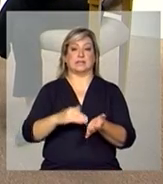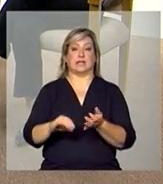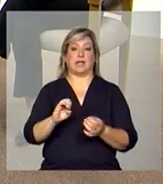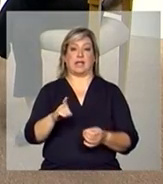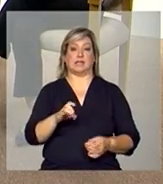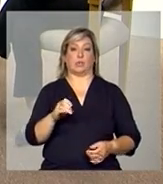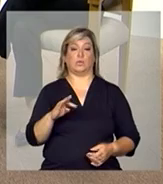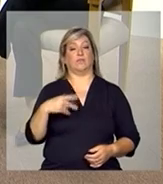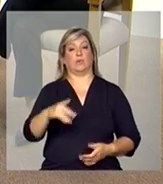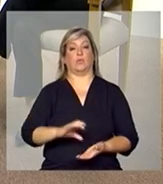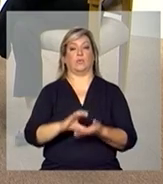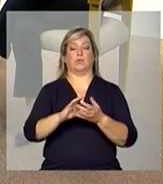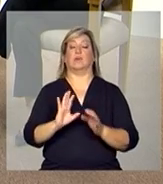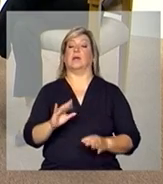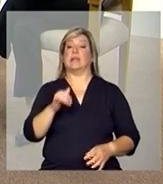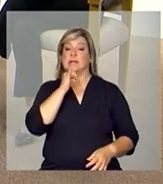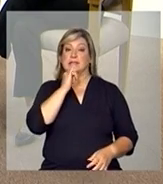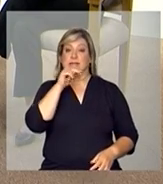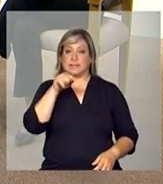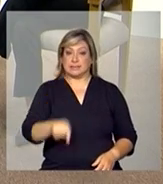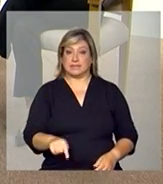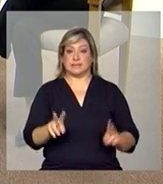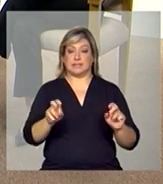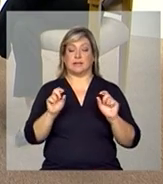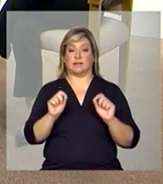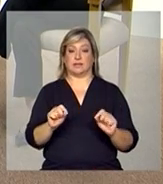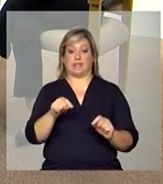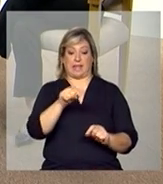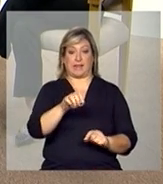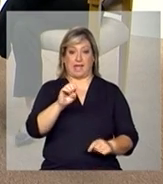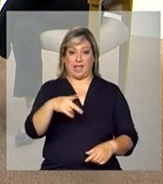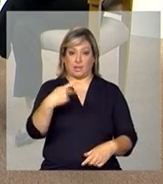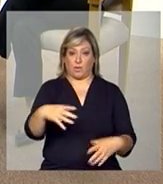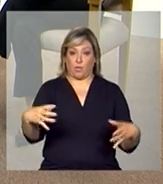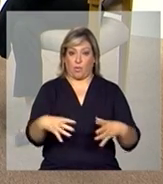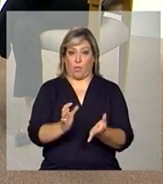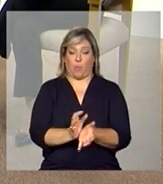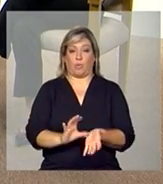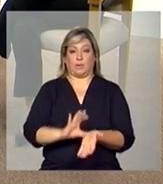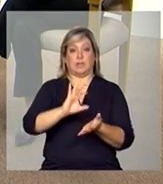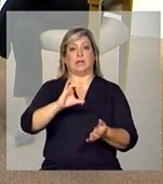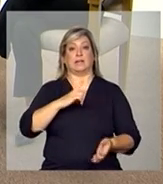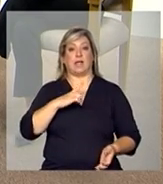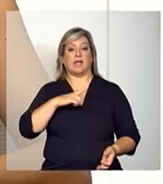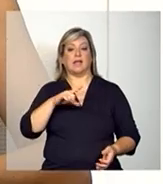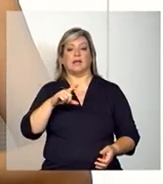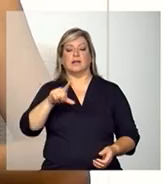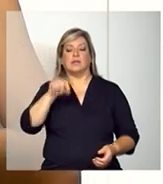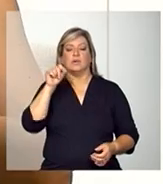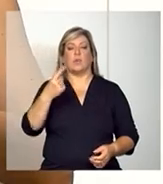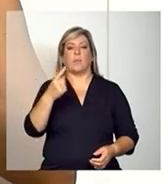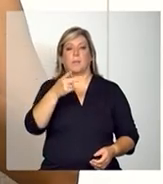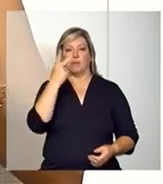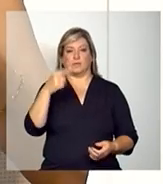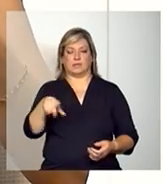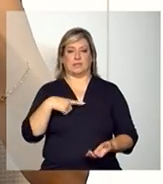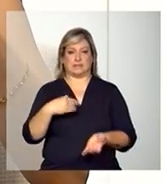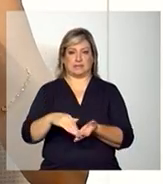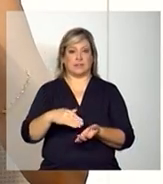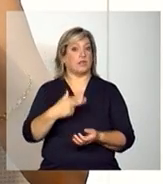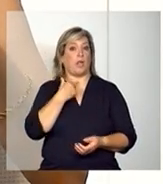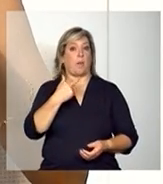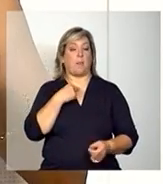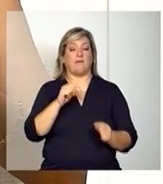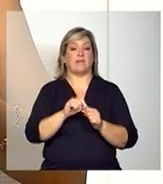específico que ele citou que ele é do Conselho e tá indicando um técnico da secretaria ele não pode fazer essa indica porque o